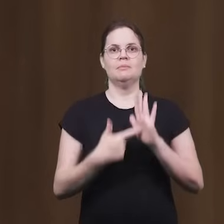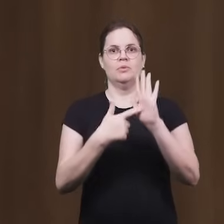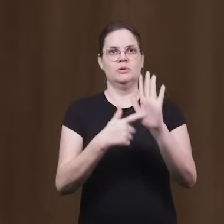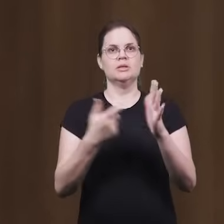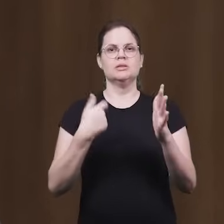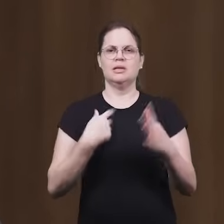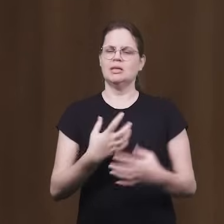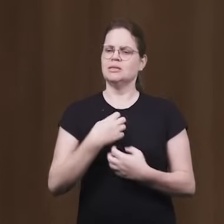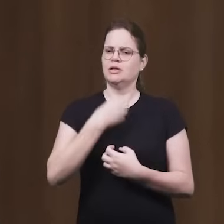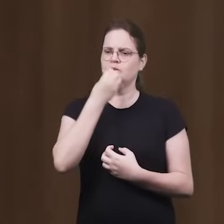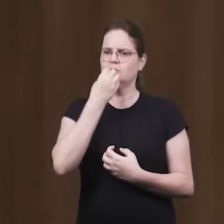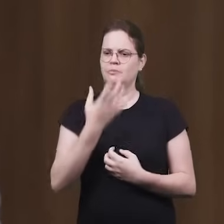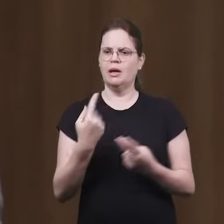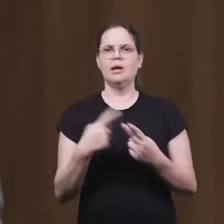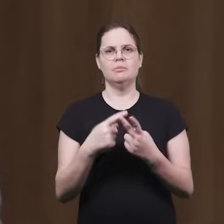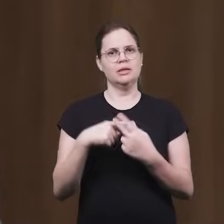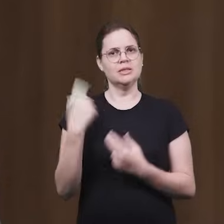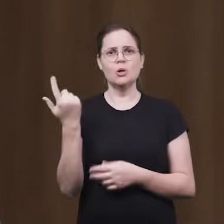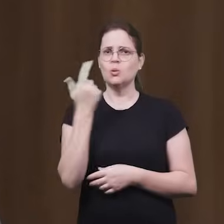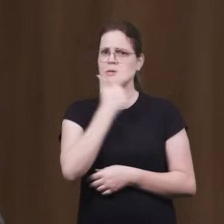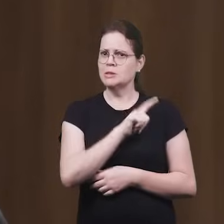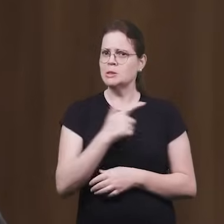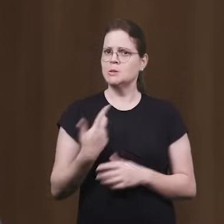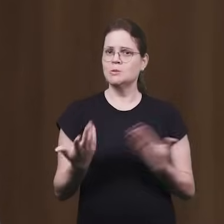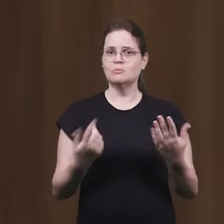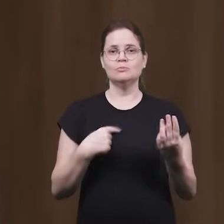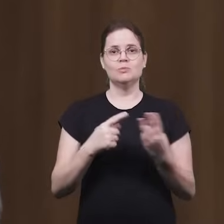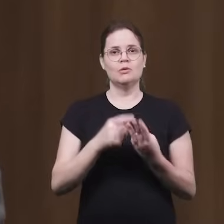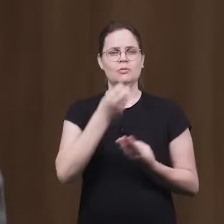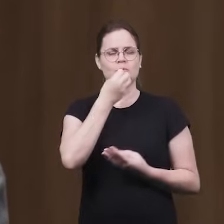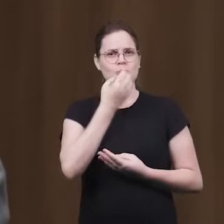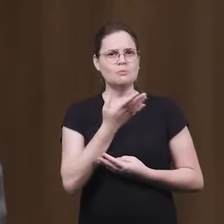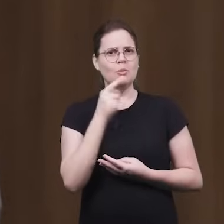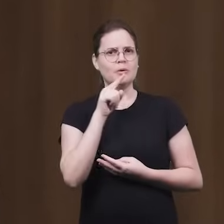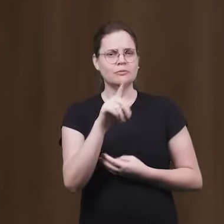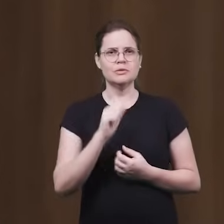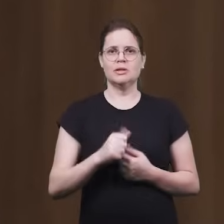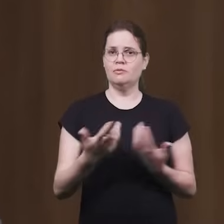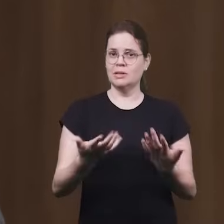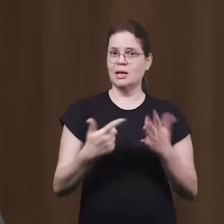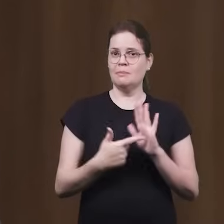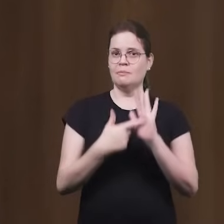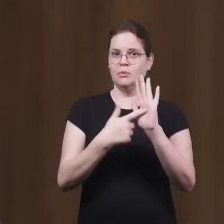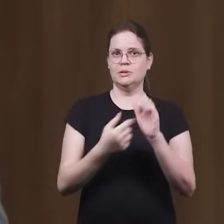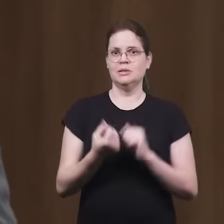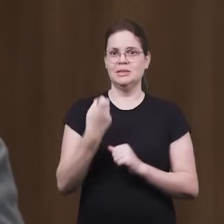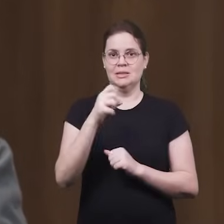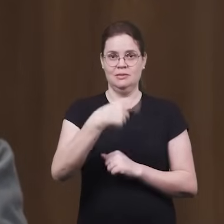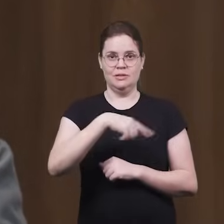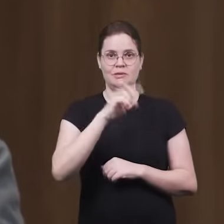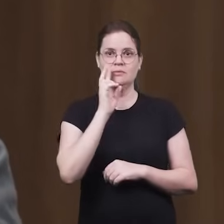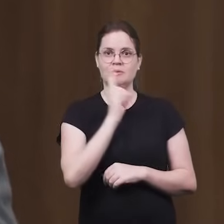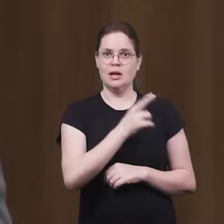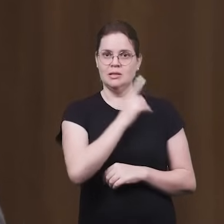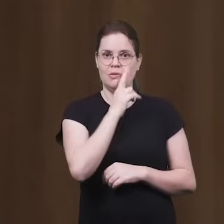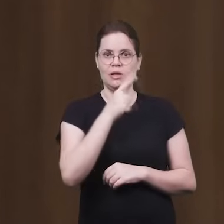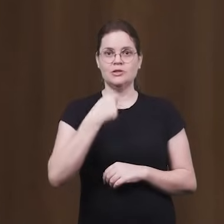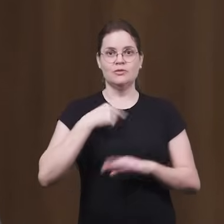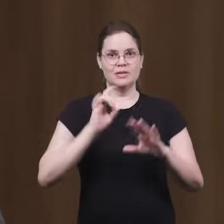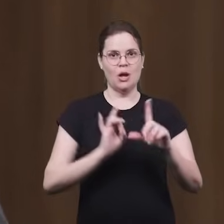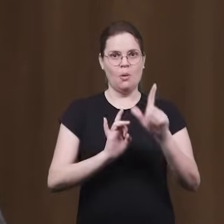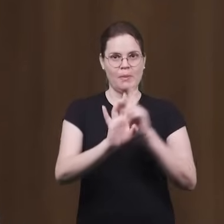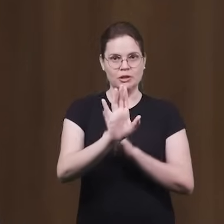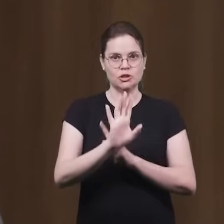sentindo bem, que foi uma conquista na sua vida, que foi uma coisa muito boa que aconteceu com você. Se você vai num restaurante e você